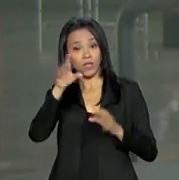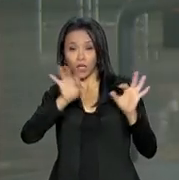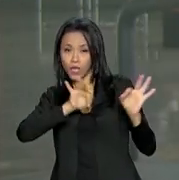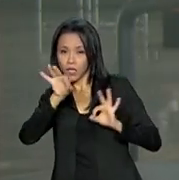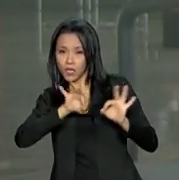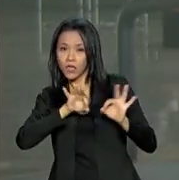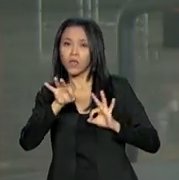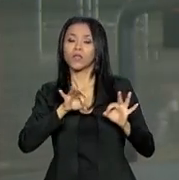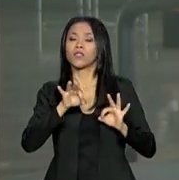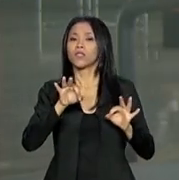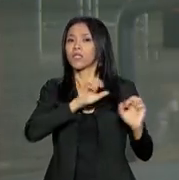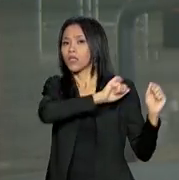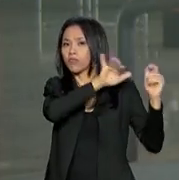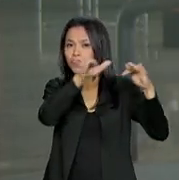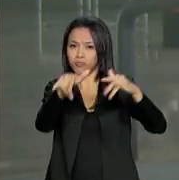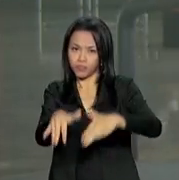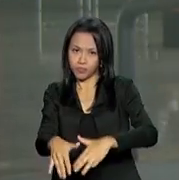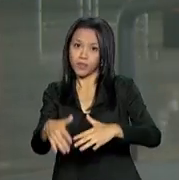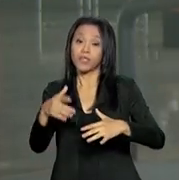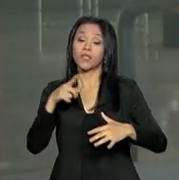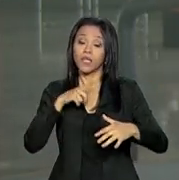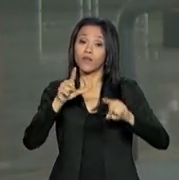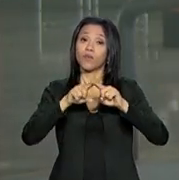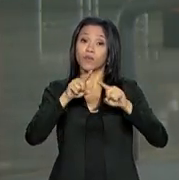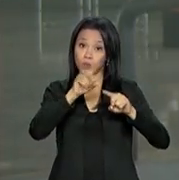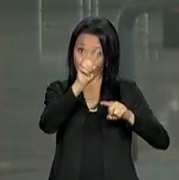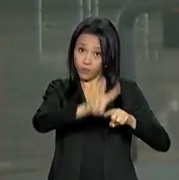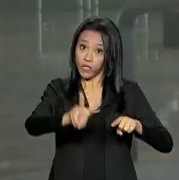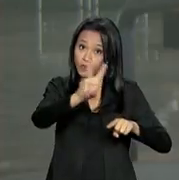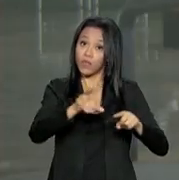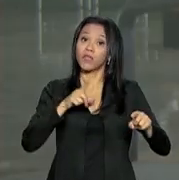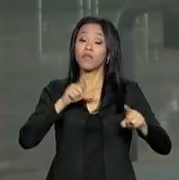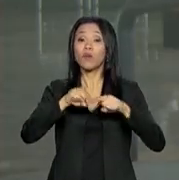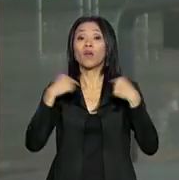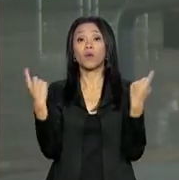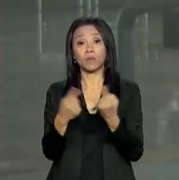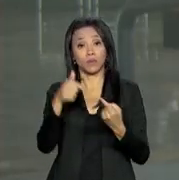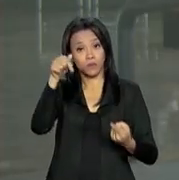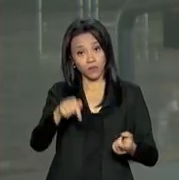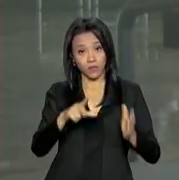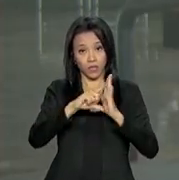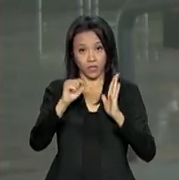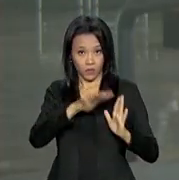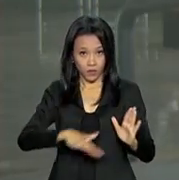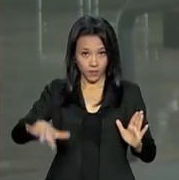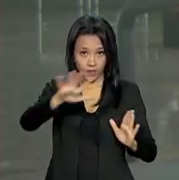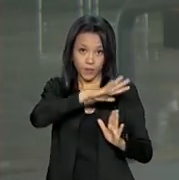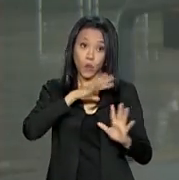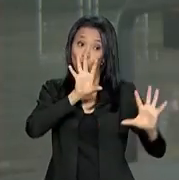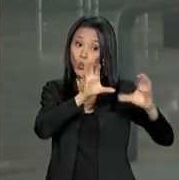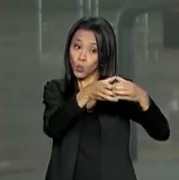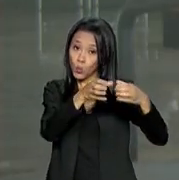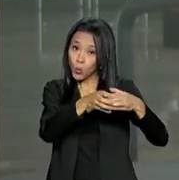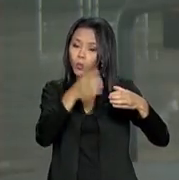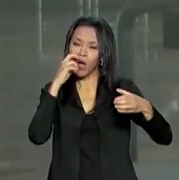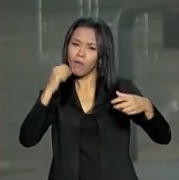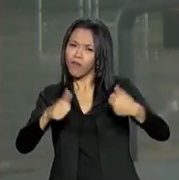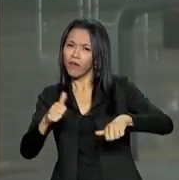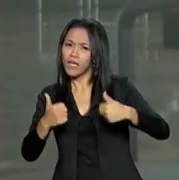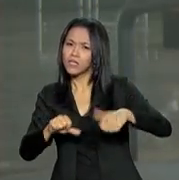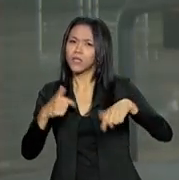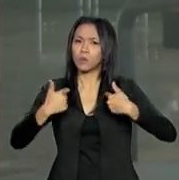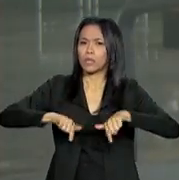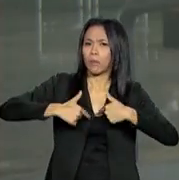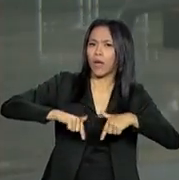se reuniram nesta terça feira aqui no palácio do planalto o grupo fez uma avaliação do trabalho de